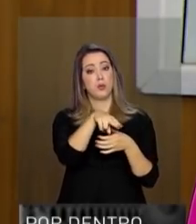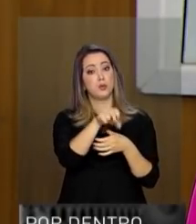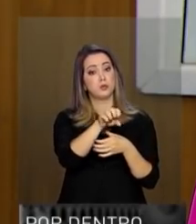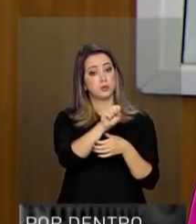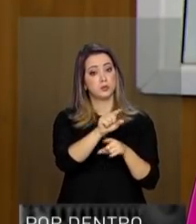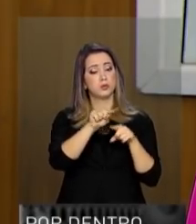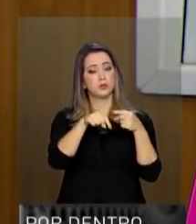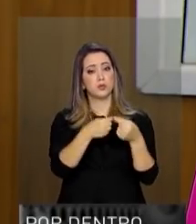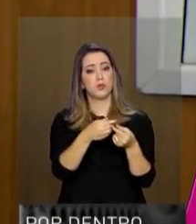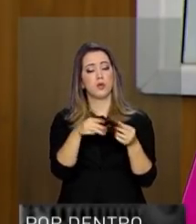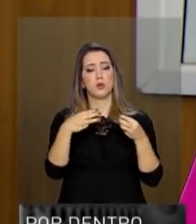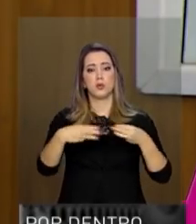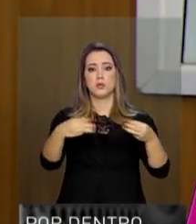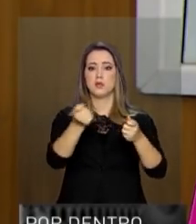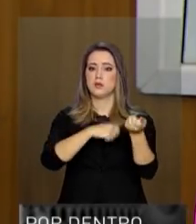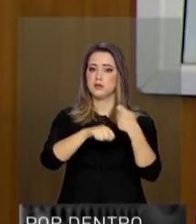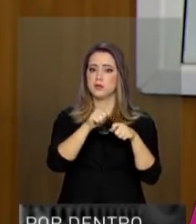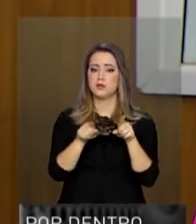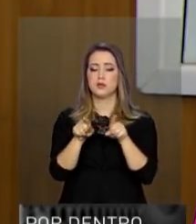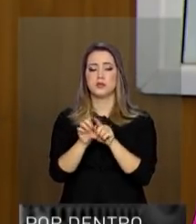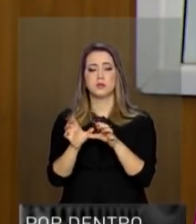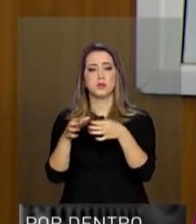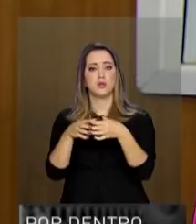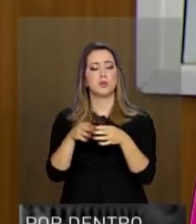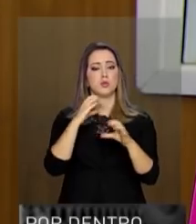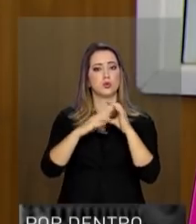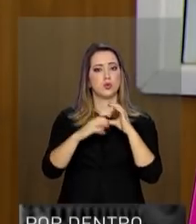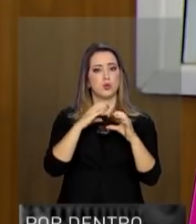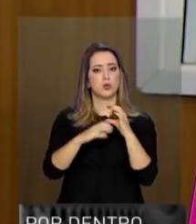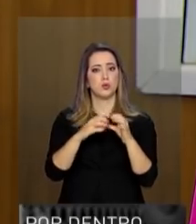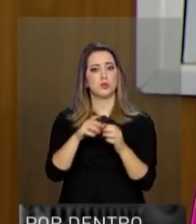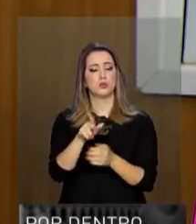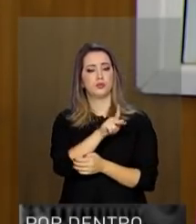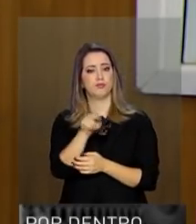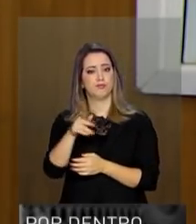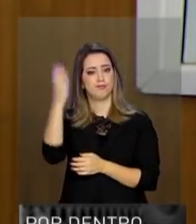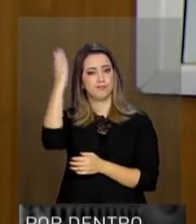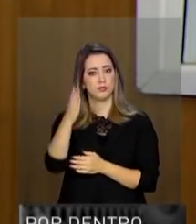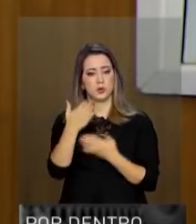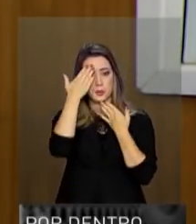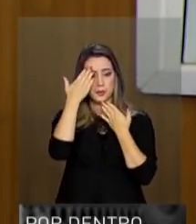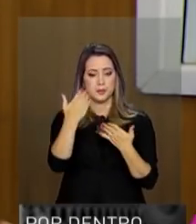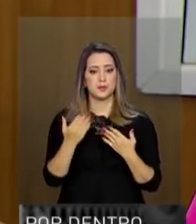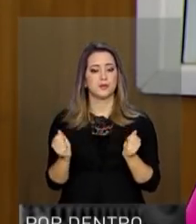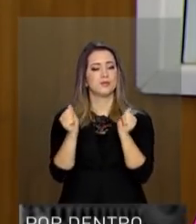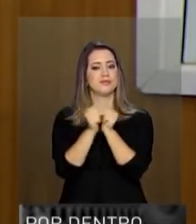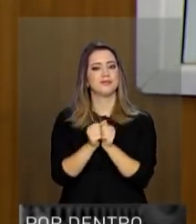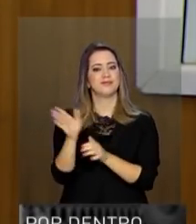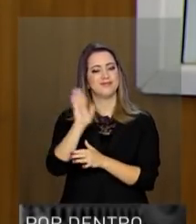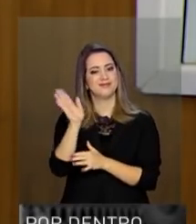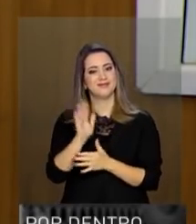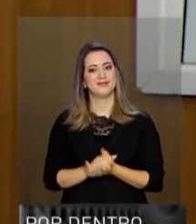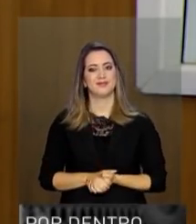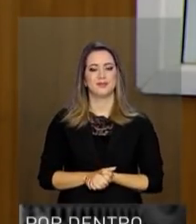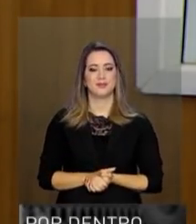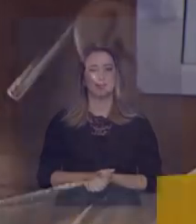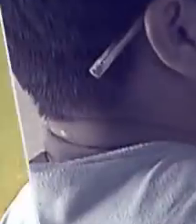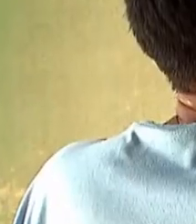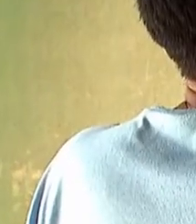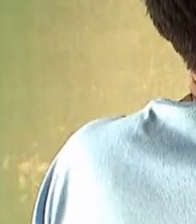Social do Ministério da Fazenda e para a Secretaria de Comunicação da Presidência da República. Muito obrigada pela companhia e até a próxima!